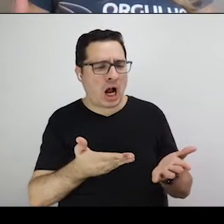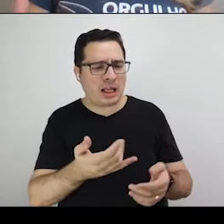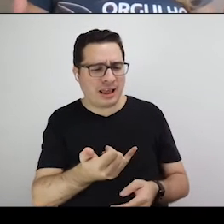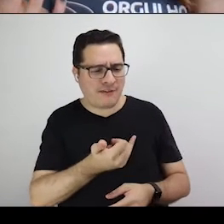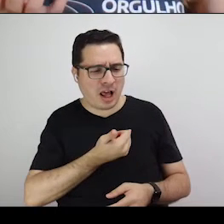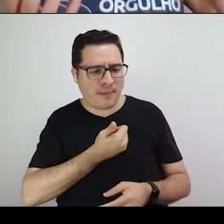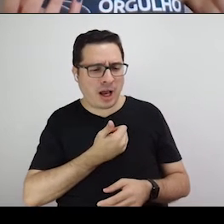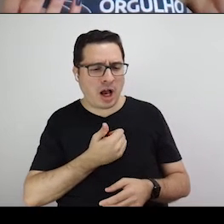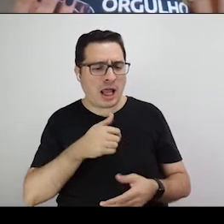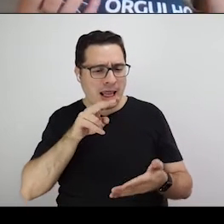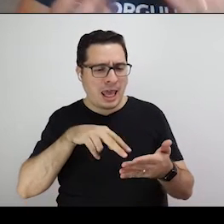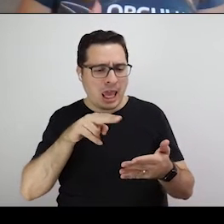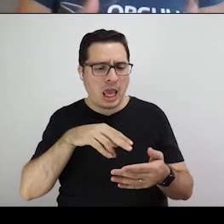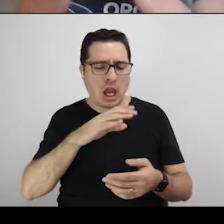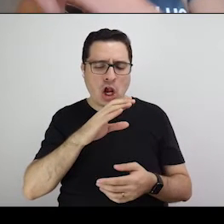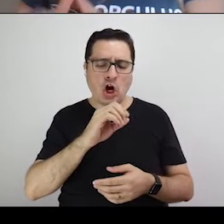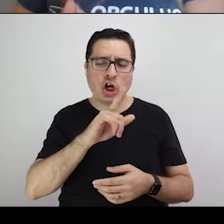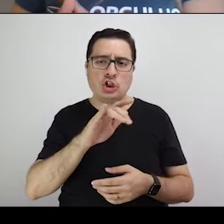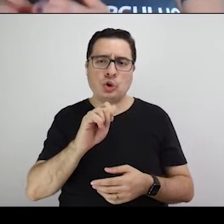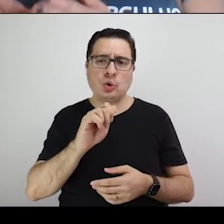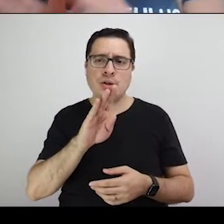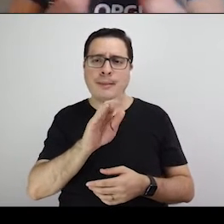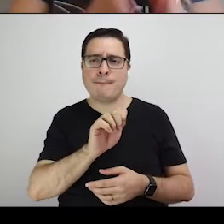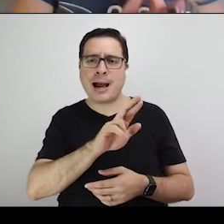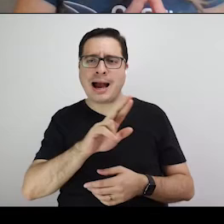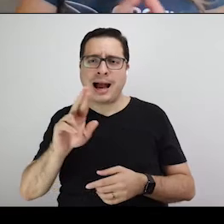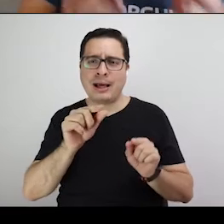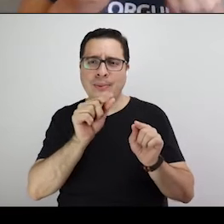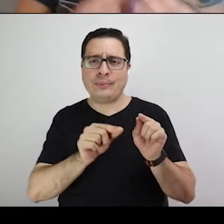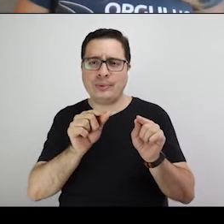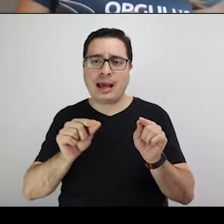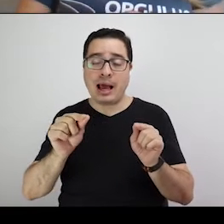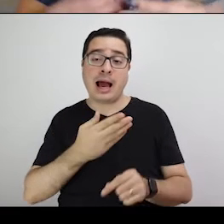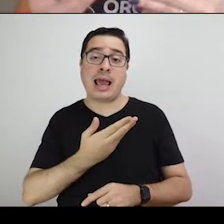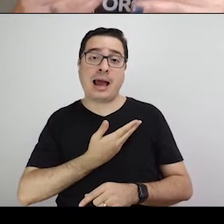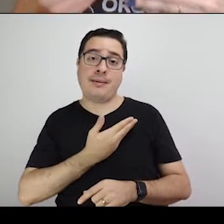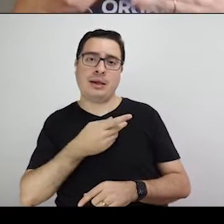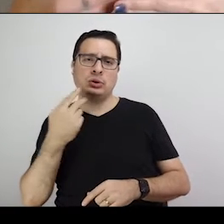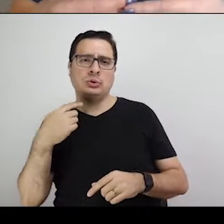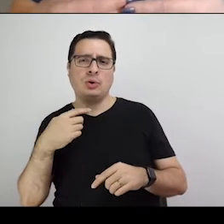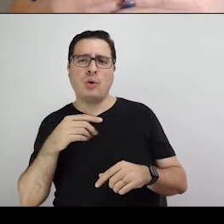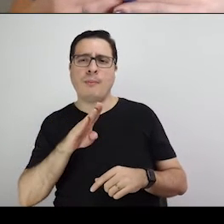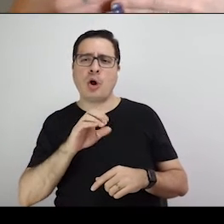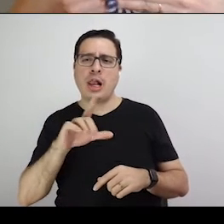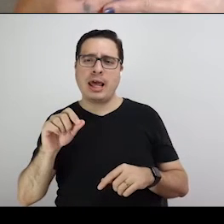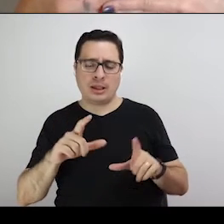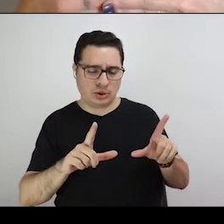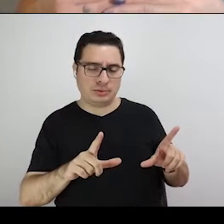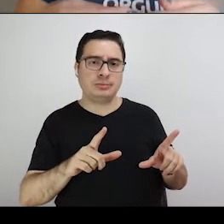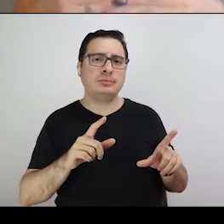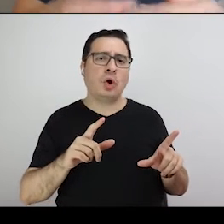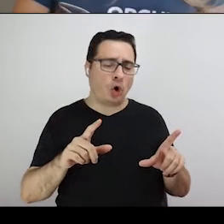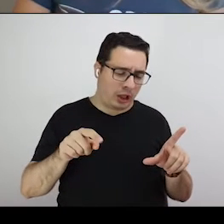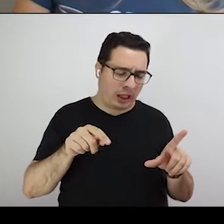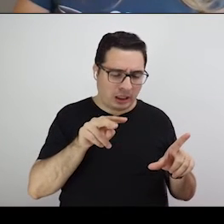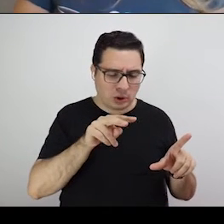de barra, né? E a senhora, amiga dela, né, de trás, com o boleto em frente, né,